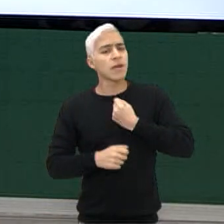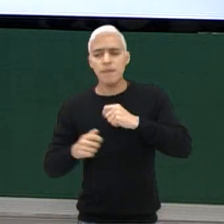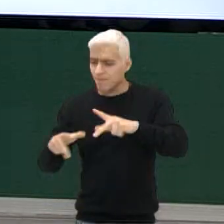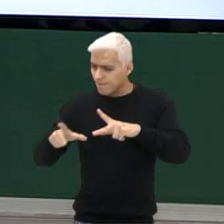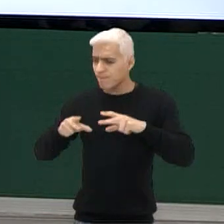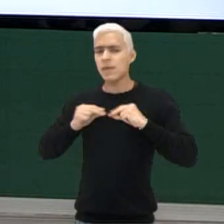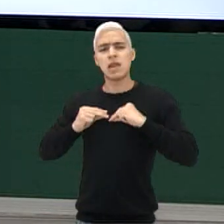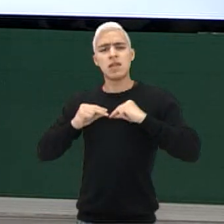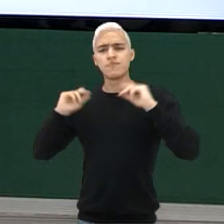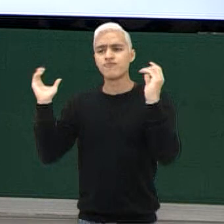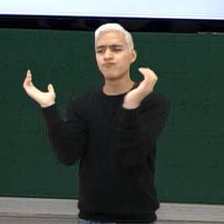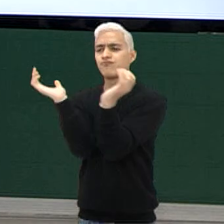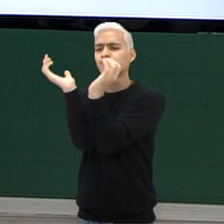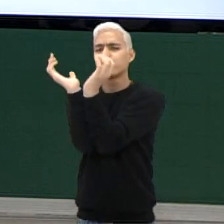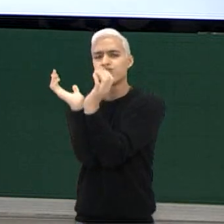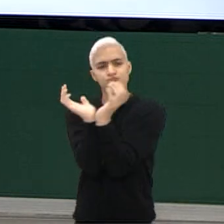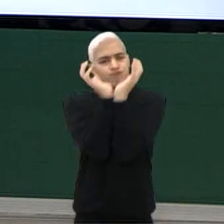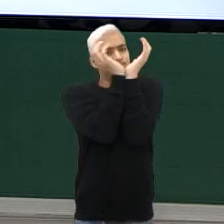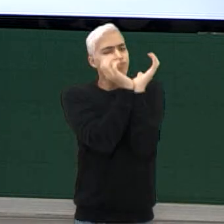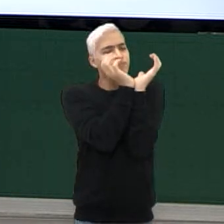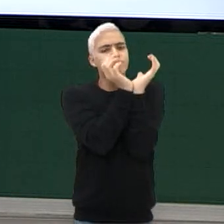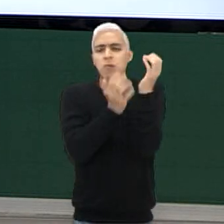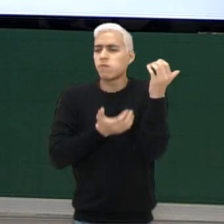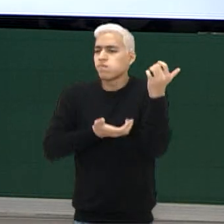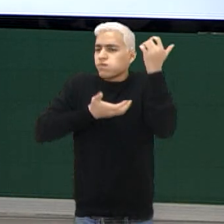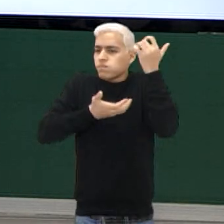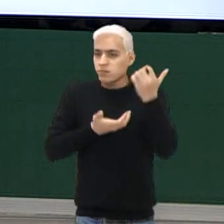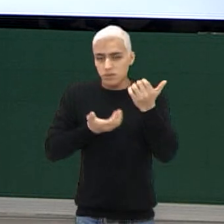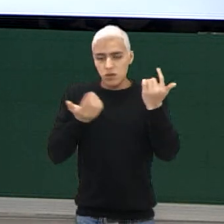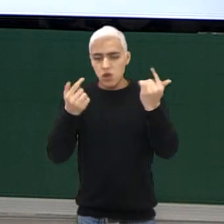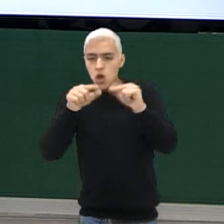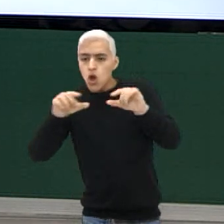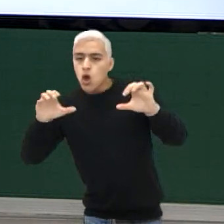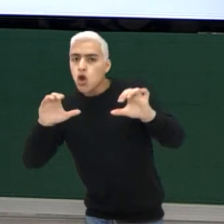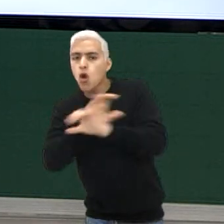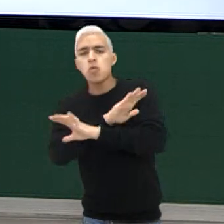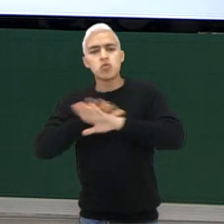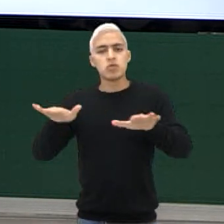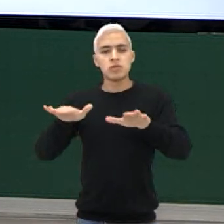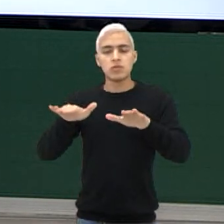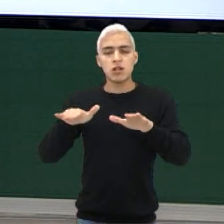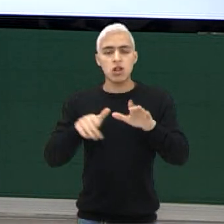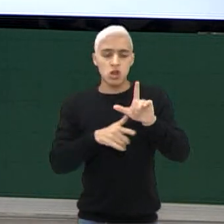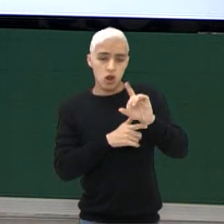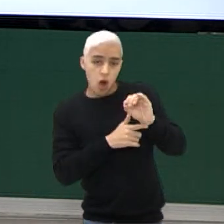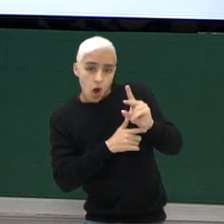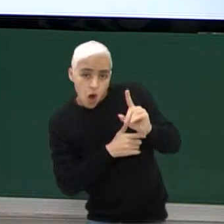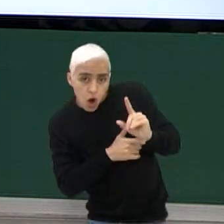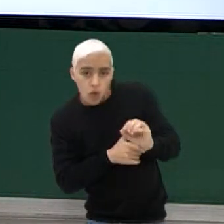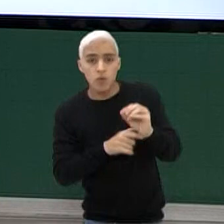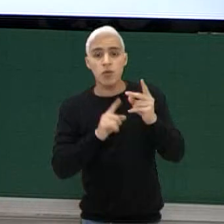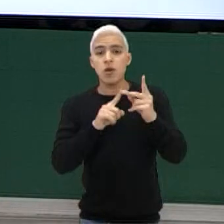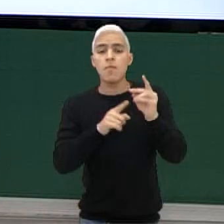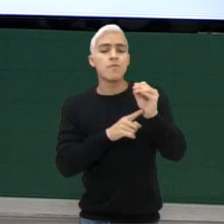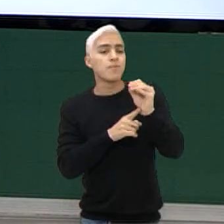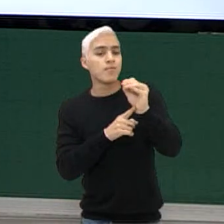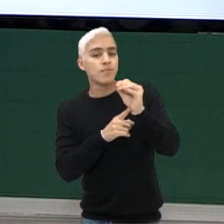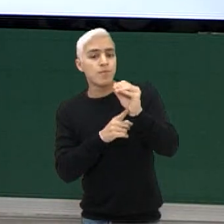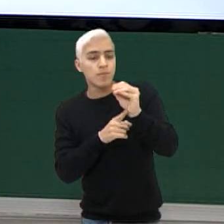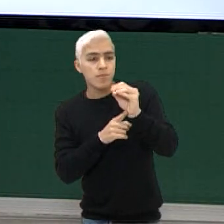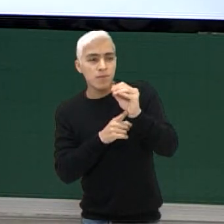mereço o prêmio. Conjunções conclusivas. Portanto, logo, pois. Mas o pois